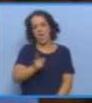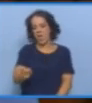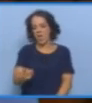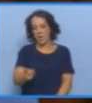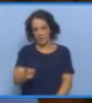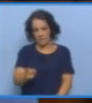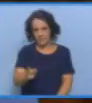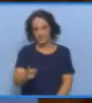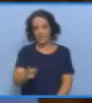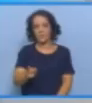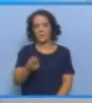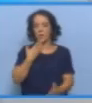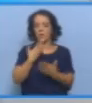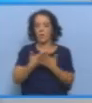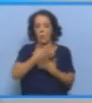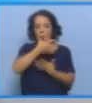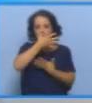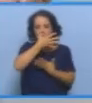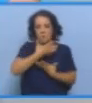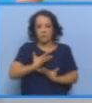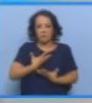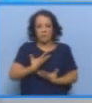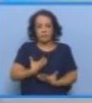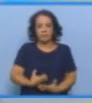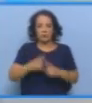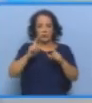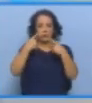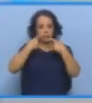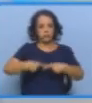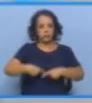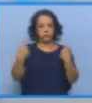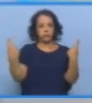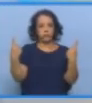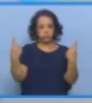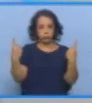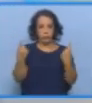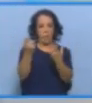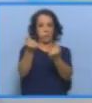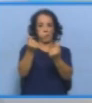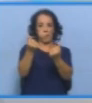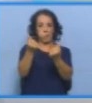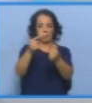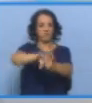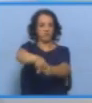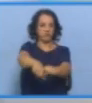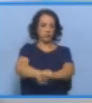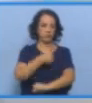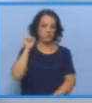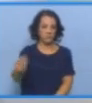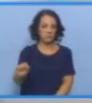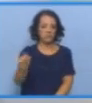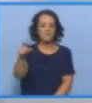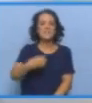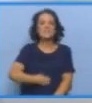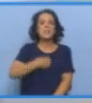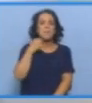Com enorme desgosto e tristeza, ele declarou assim publicamente: o capitalismo é um monstro. O capitalismo é um monstro porque não tem sentimentos,